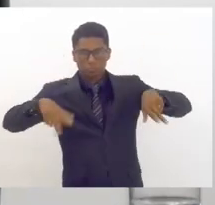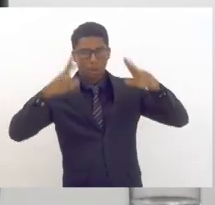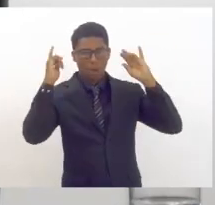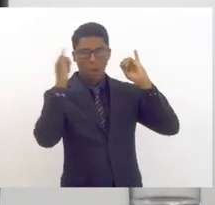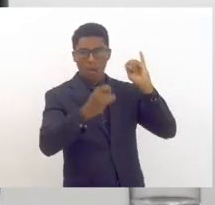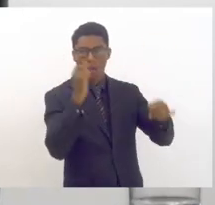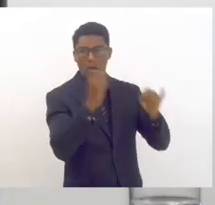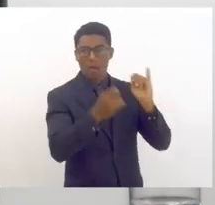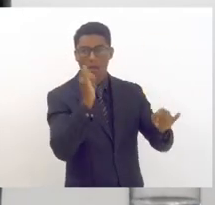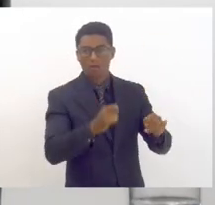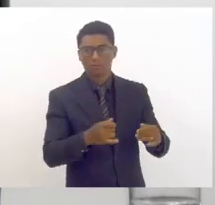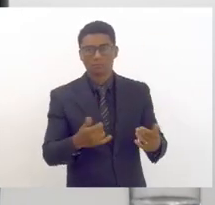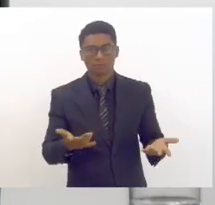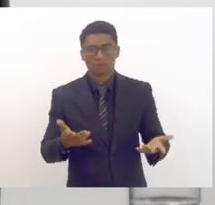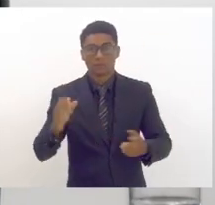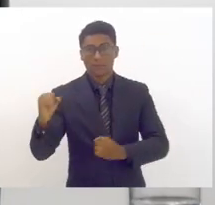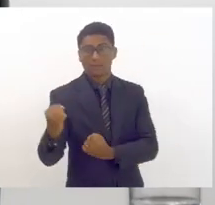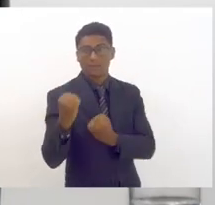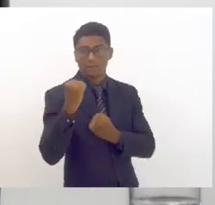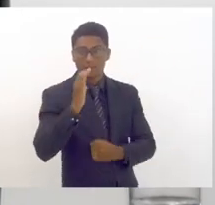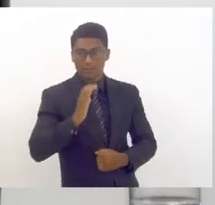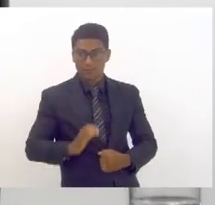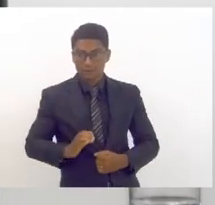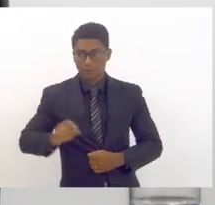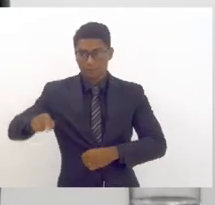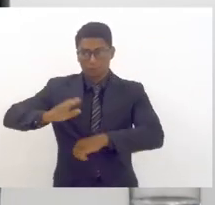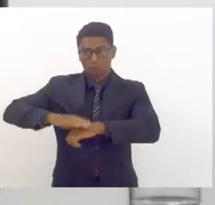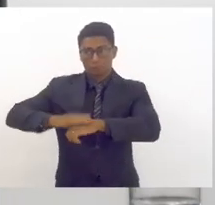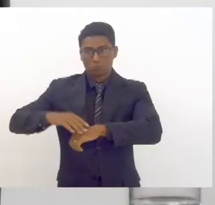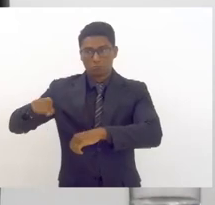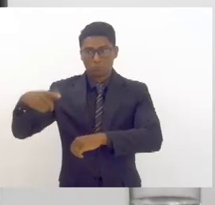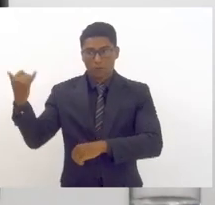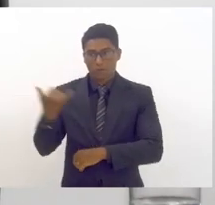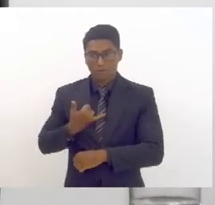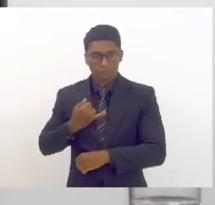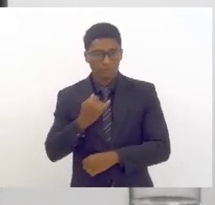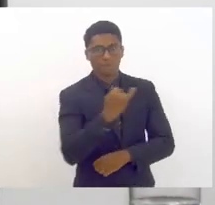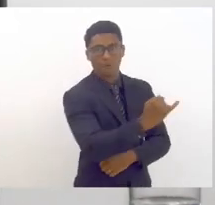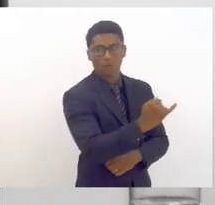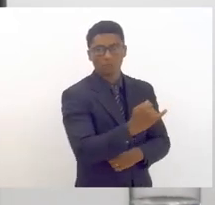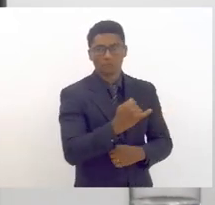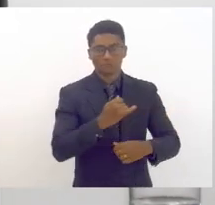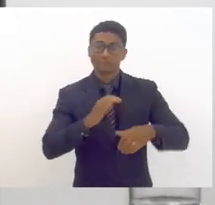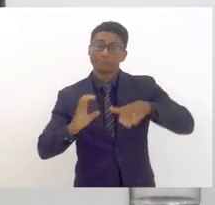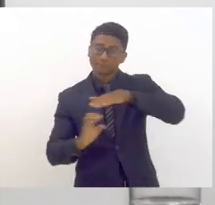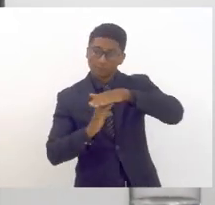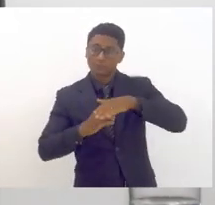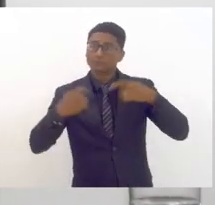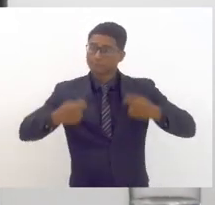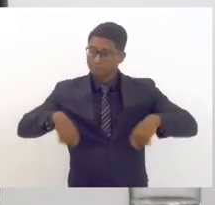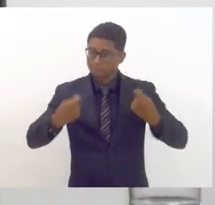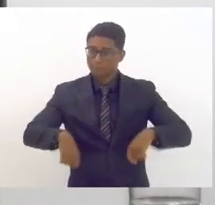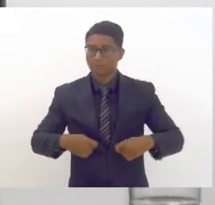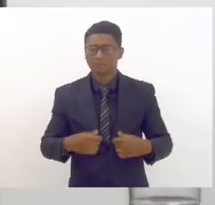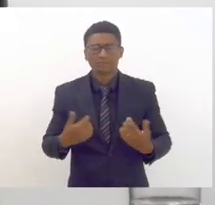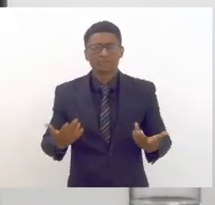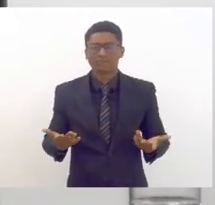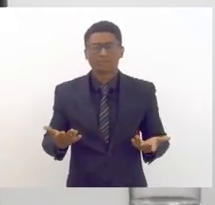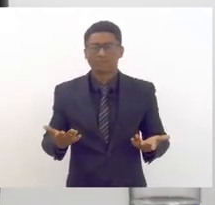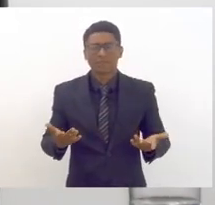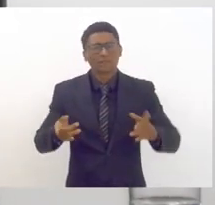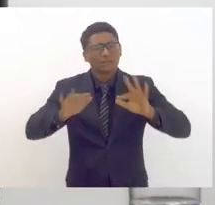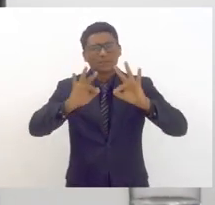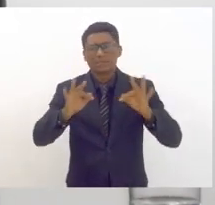do órgão competente, que é a Defesa Civil, junto ao bombeiro. Então, um assunto tão simples para essas